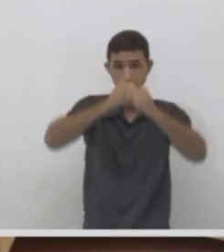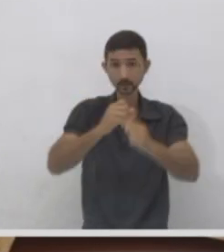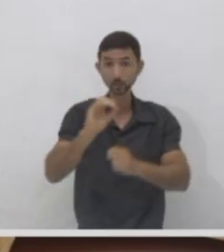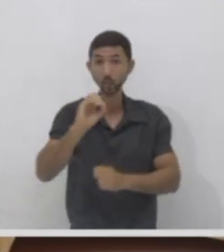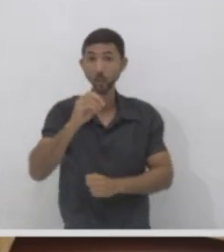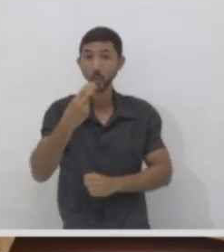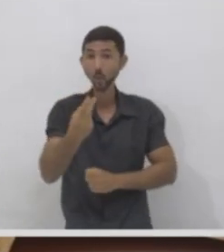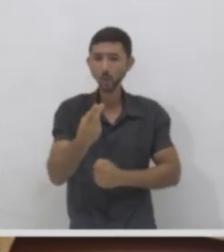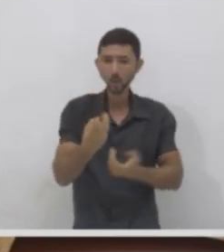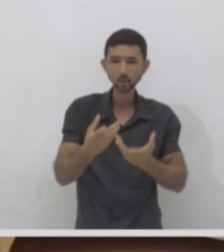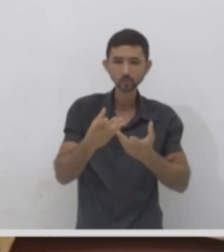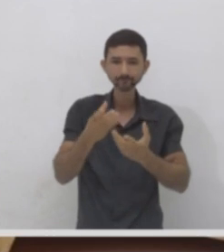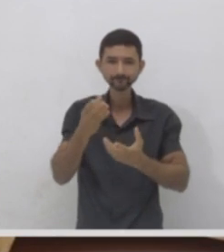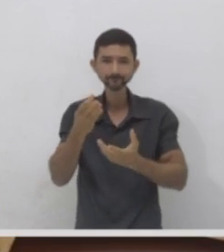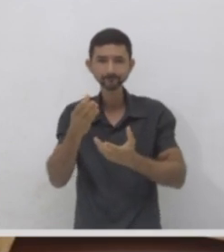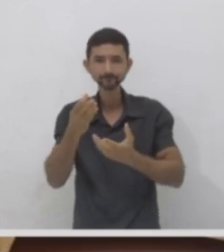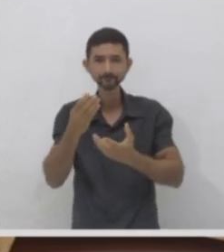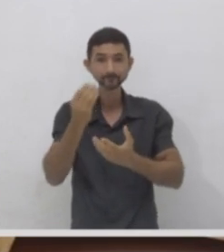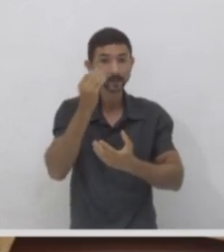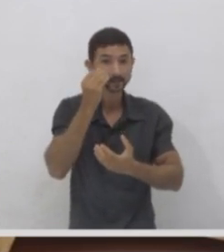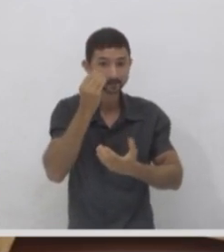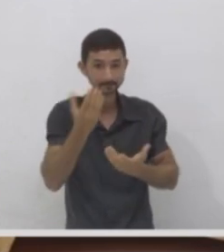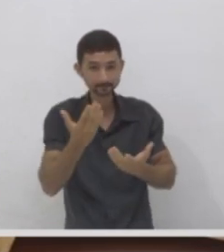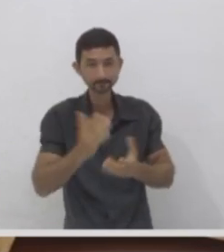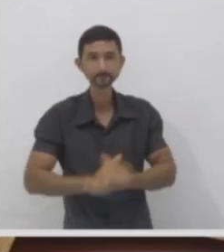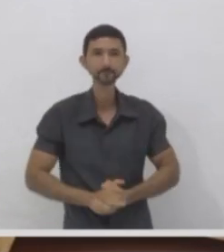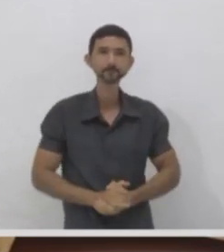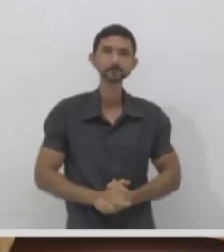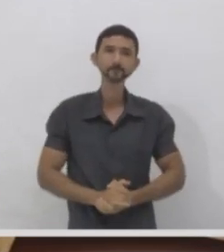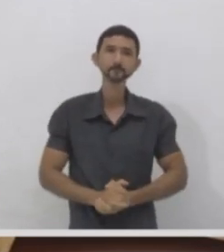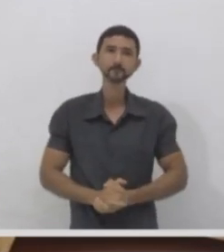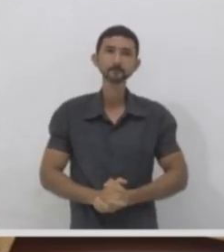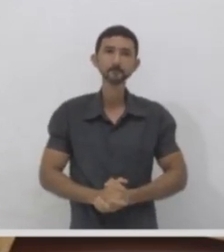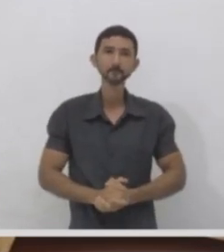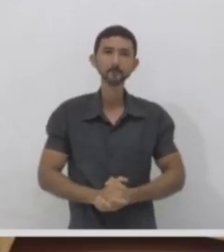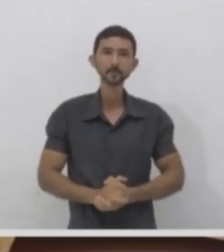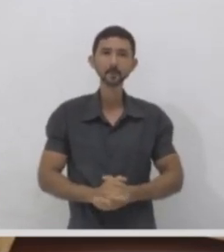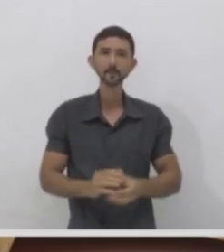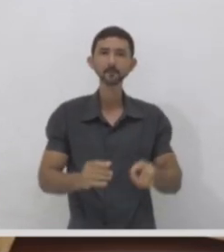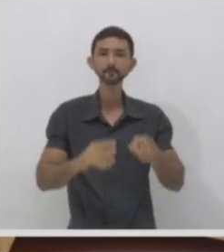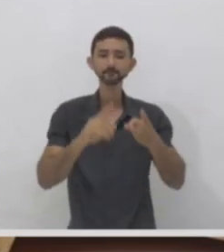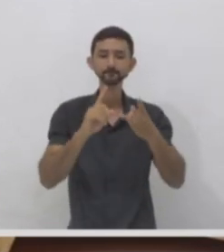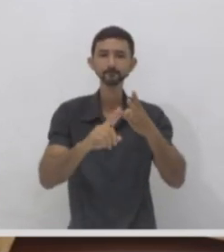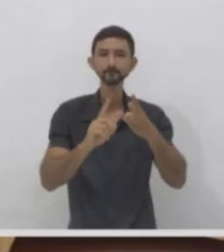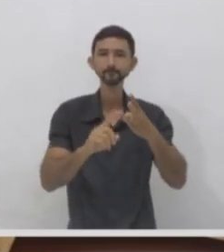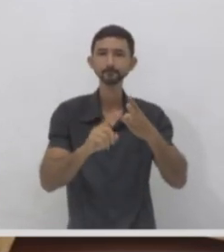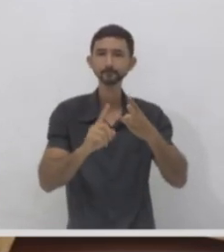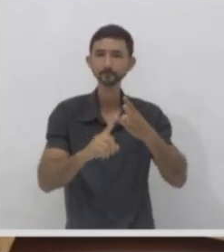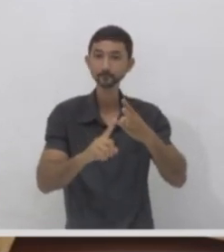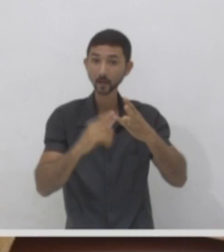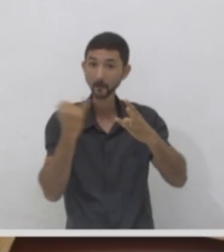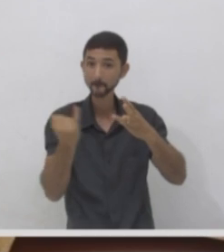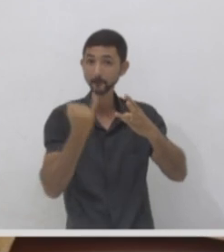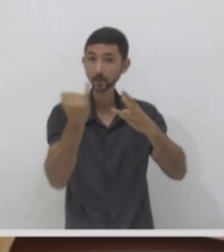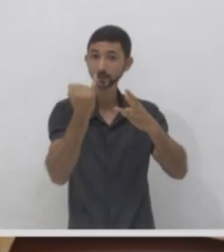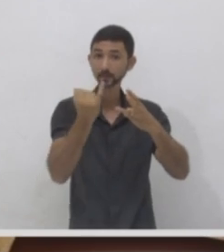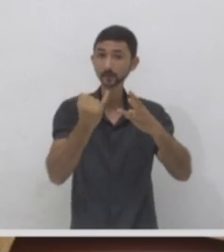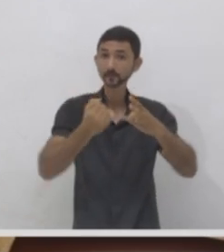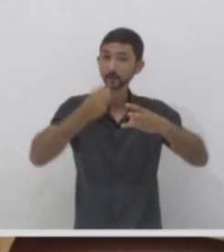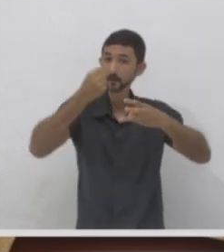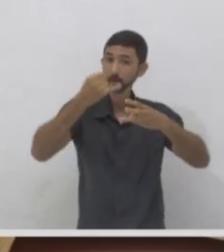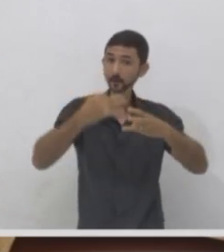ou entretenimento. Ok? E a outra coisa que é super importante é que a